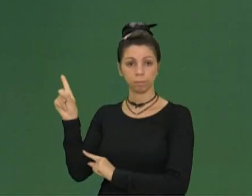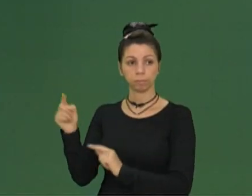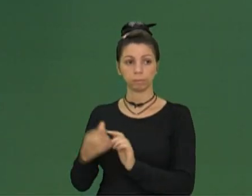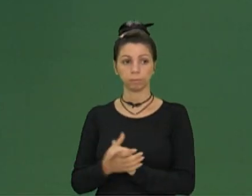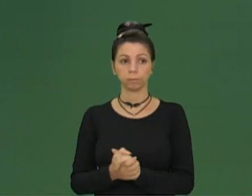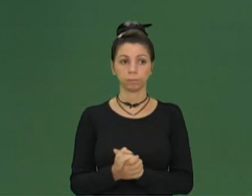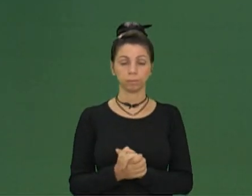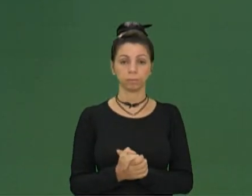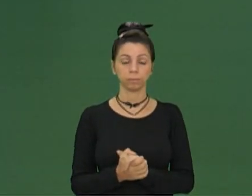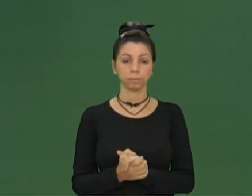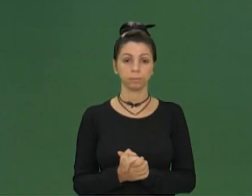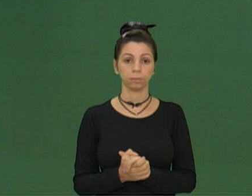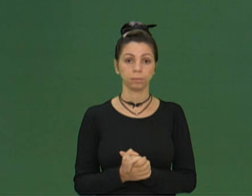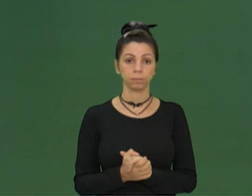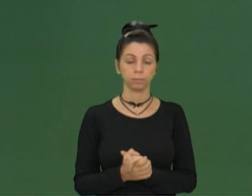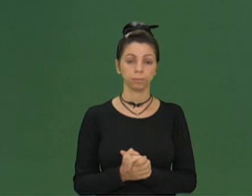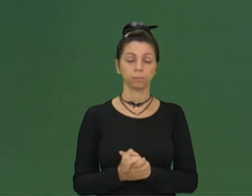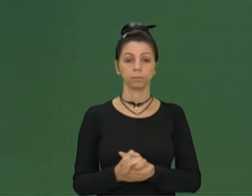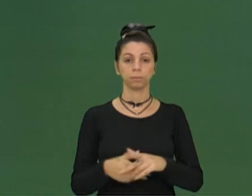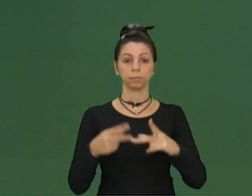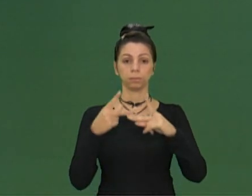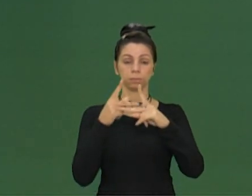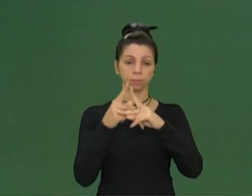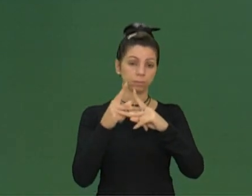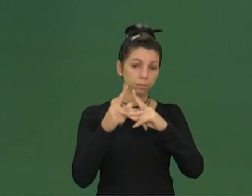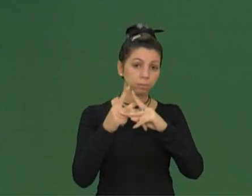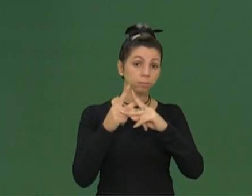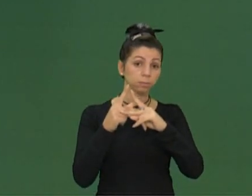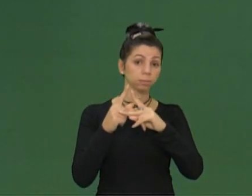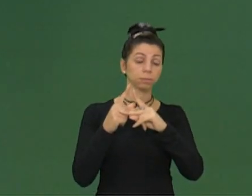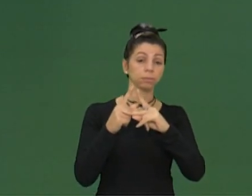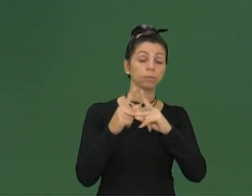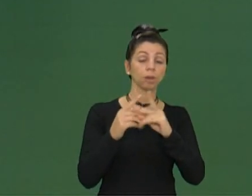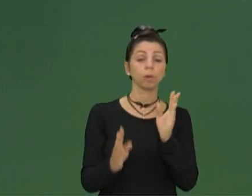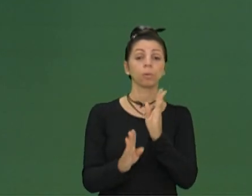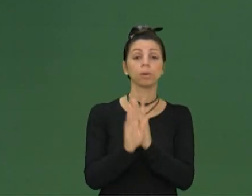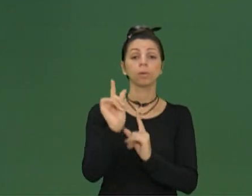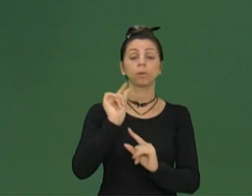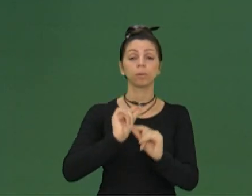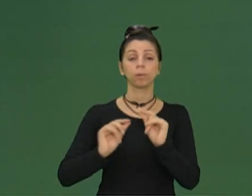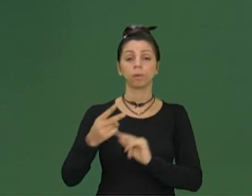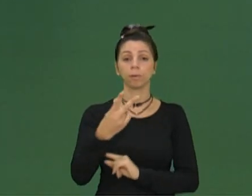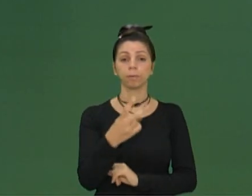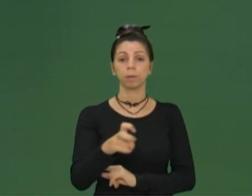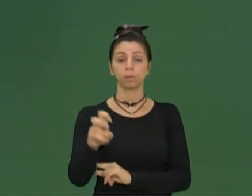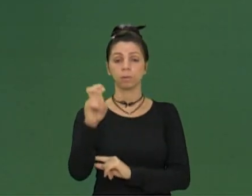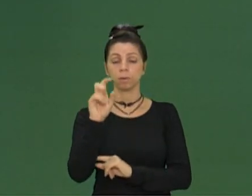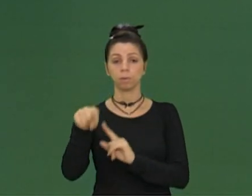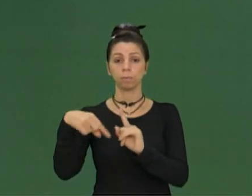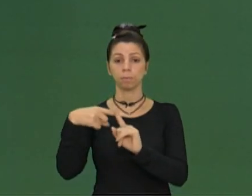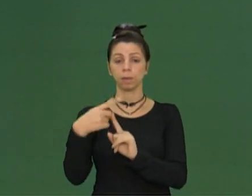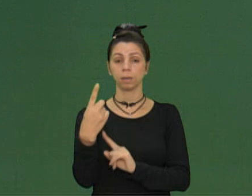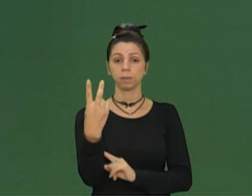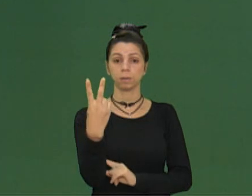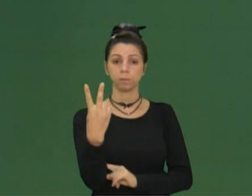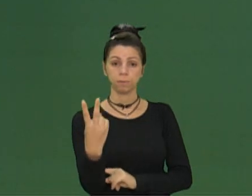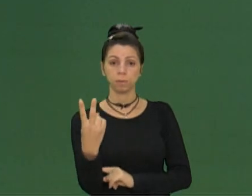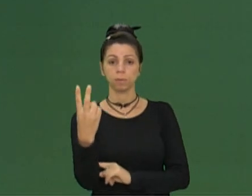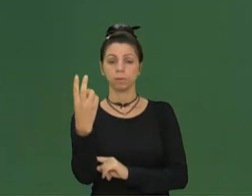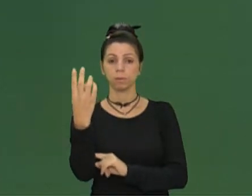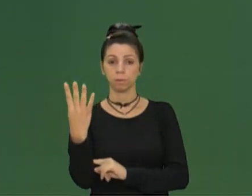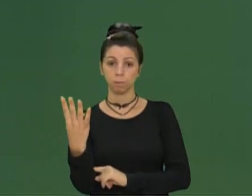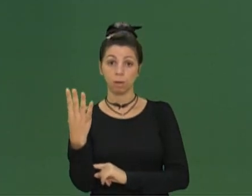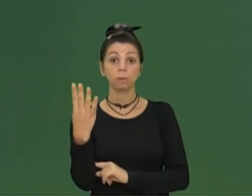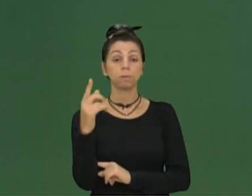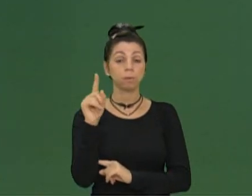C menos 6, o delta, né, formulazinha do delta, eu vou encontrar que 25 mais 24 é 49.